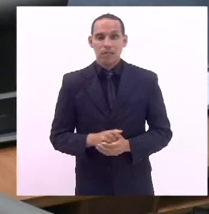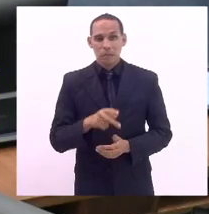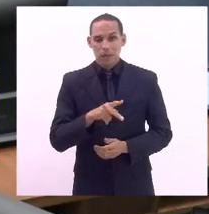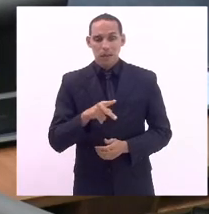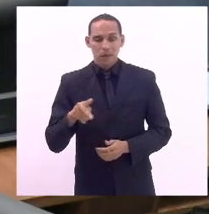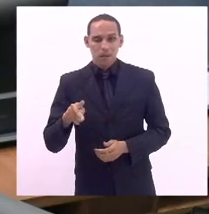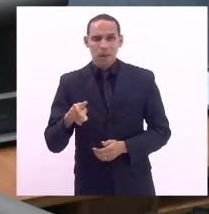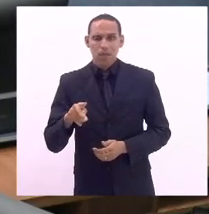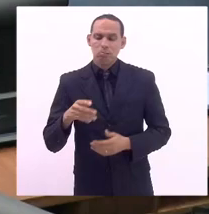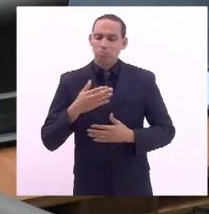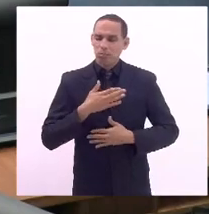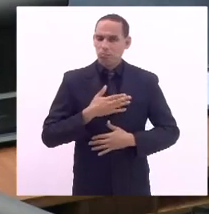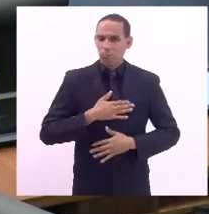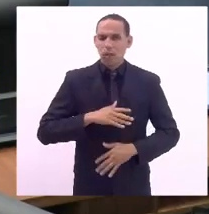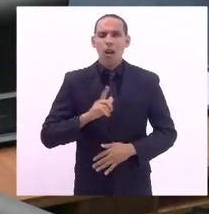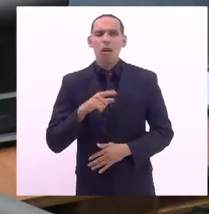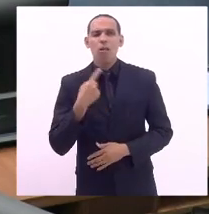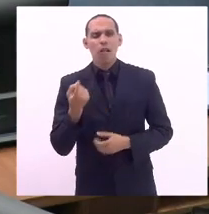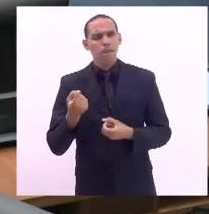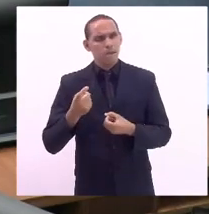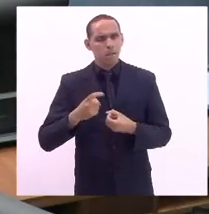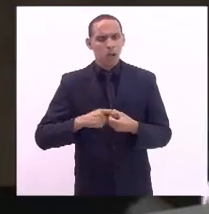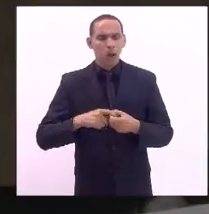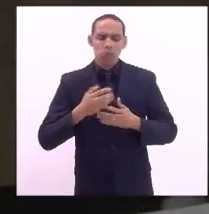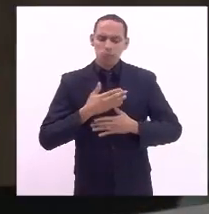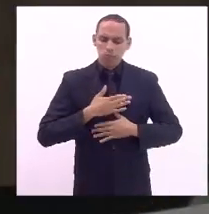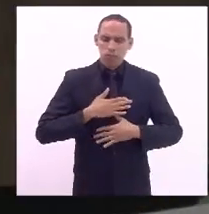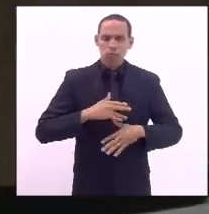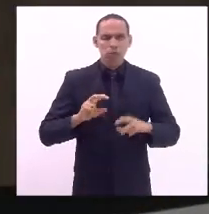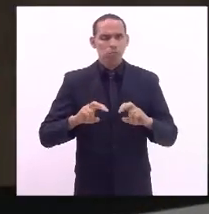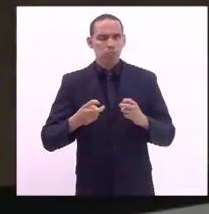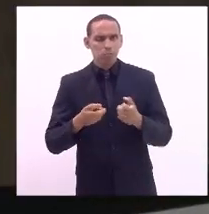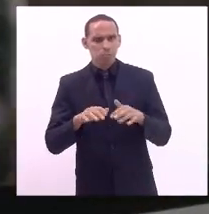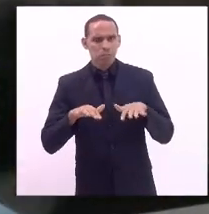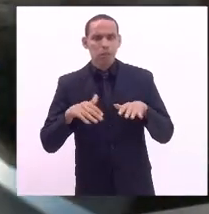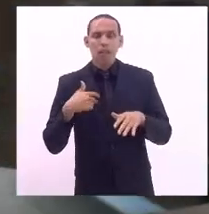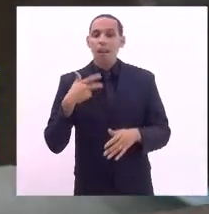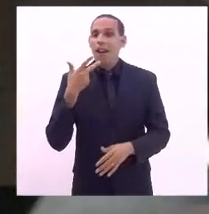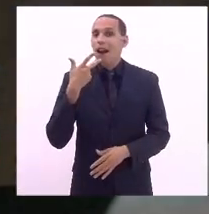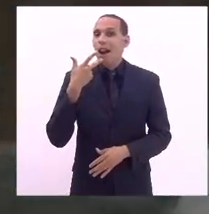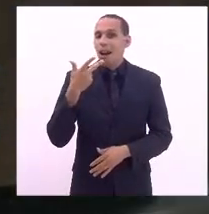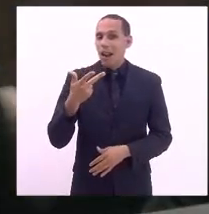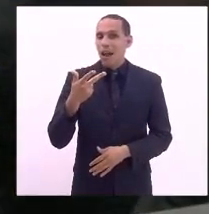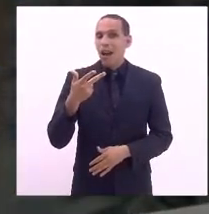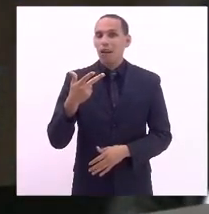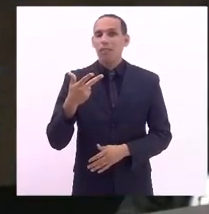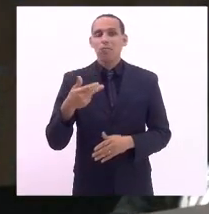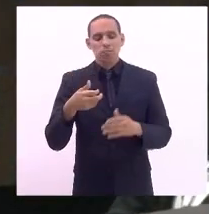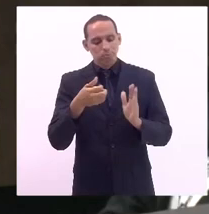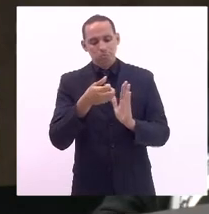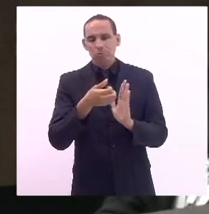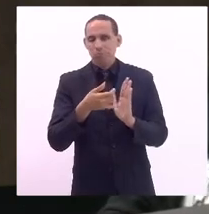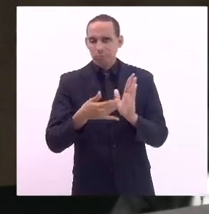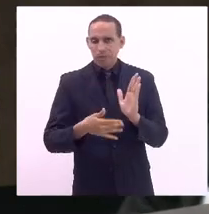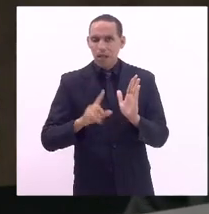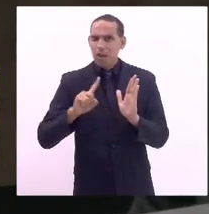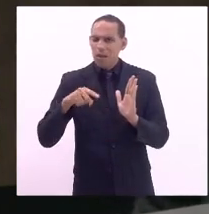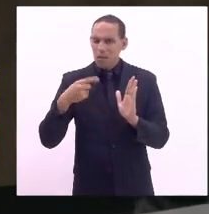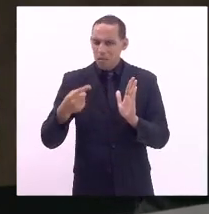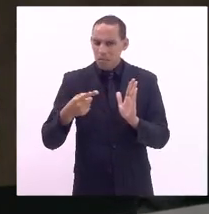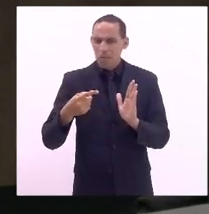com muita serenidade, a gente tem que retomar a serenidade do plenário. Eu vou falar da matéria e depois a gente deixa para um segundo